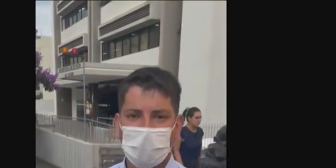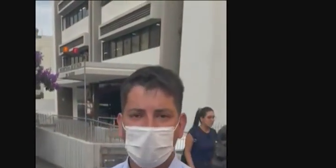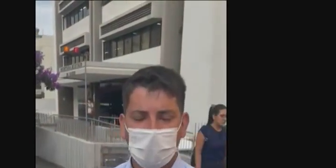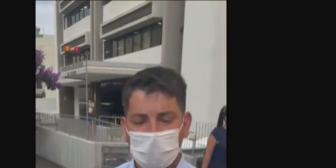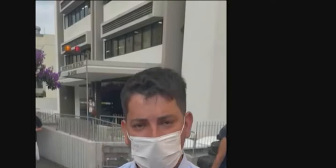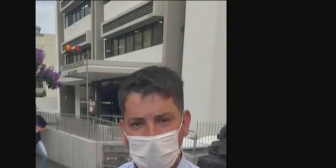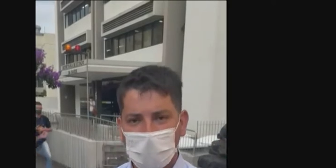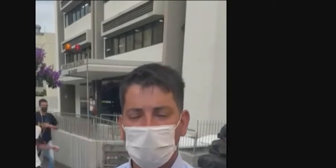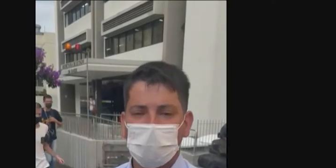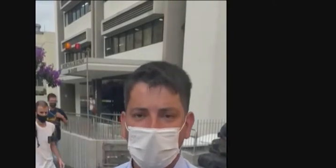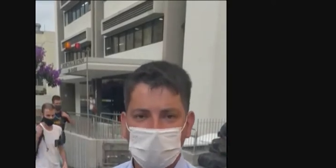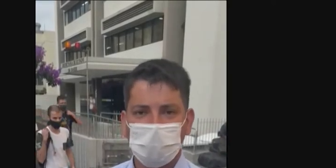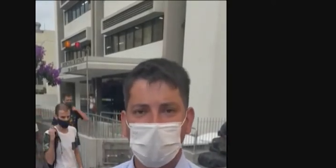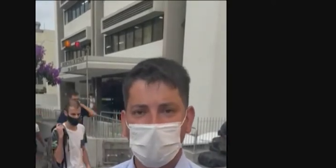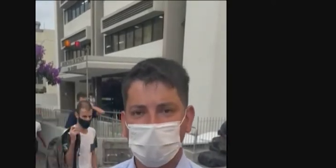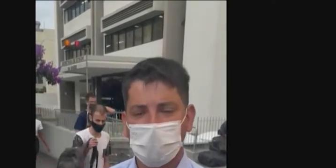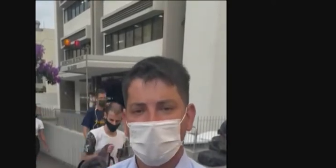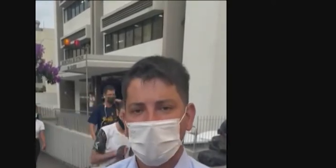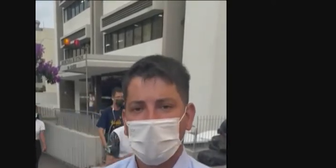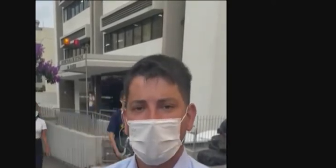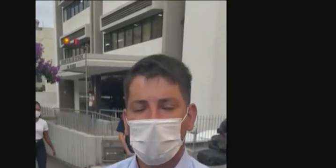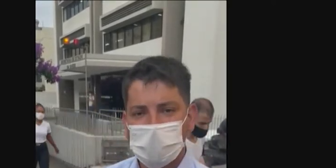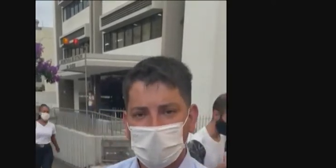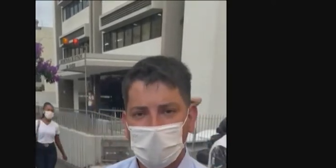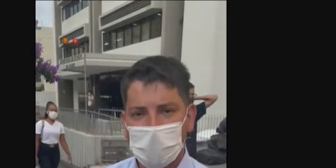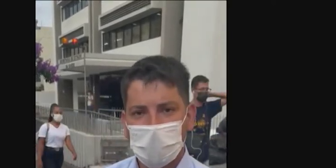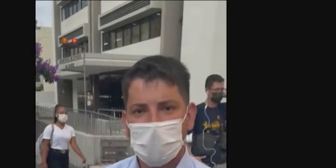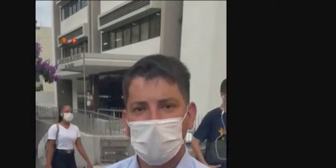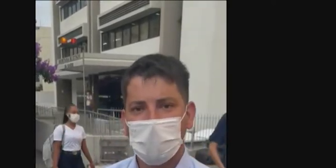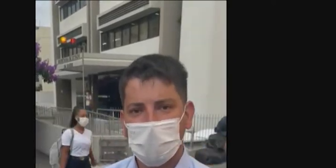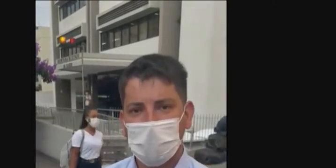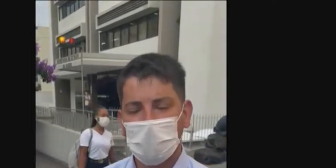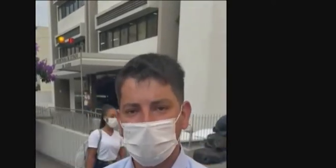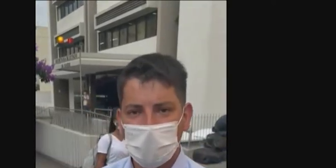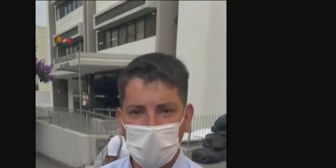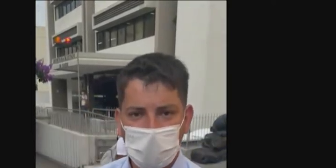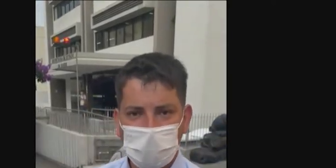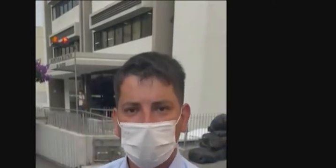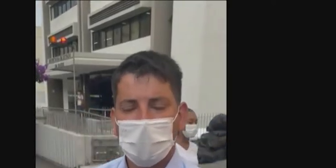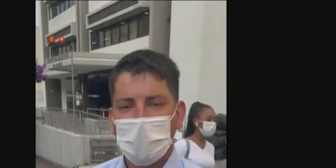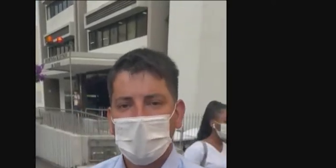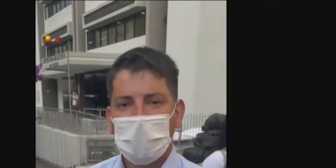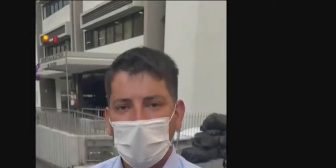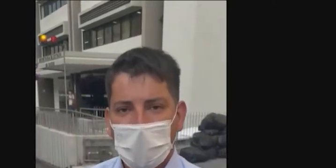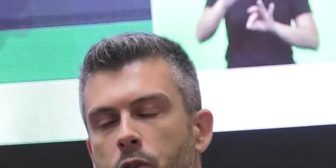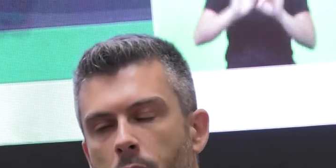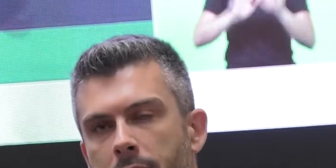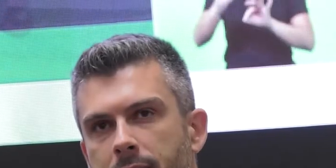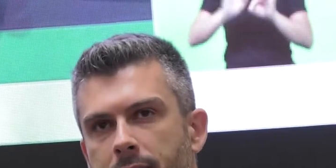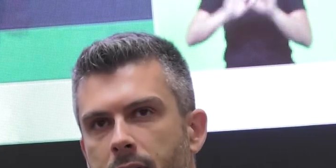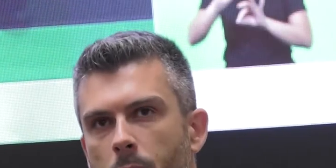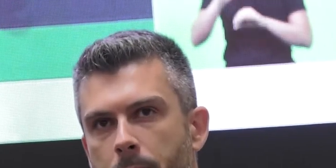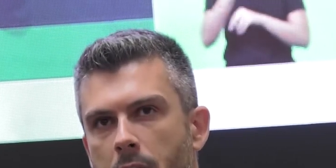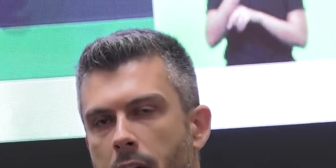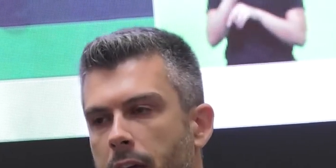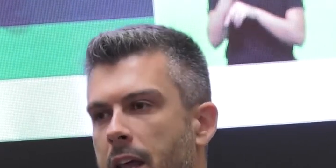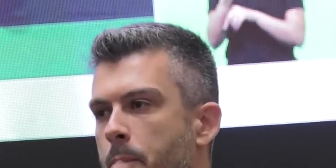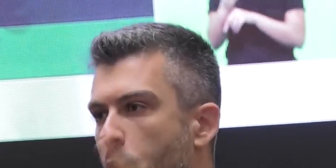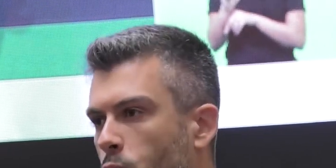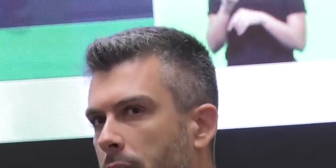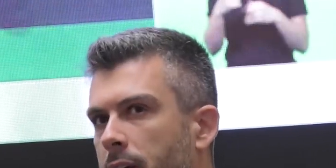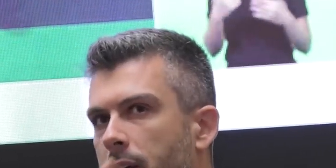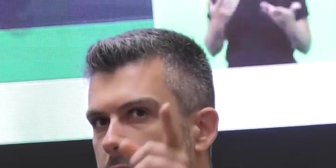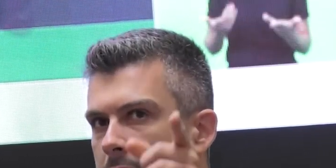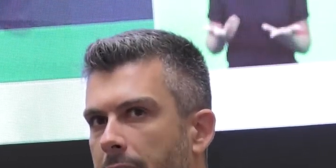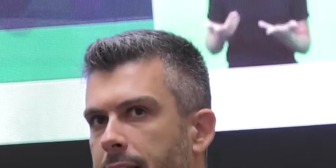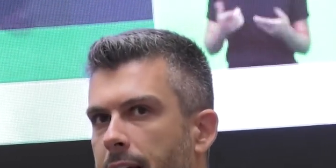homem com tumor cerebral internado há uma semana no Hospital Celso Ramos, em Florianópolis. O paciente depende da